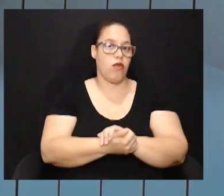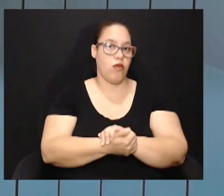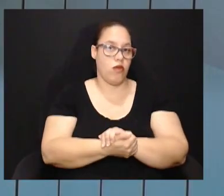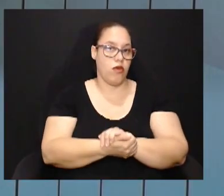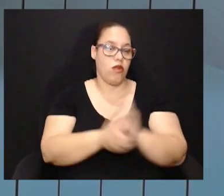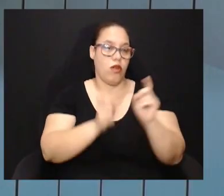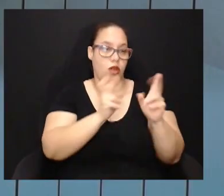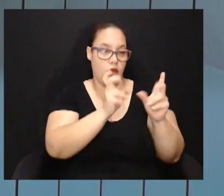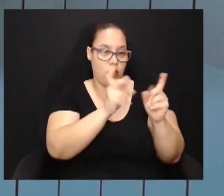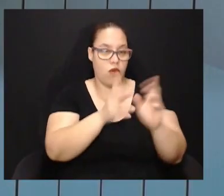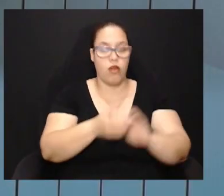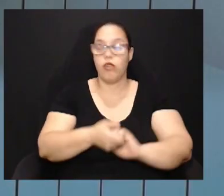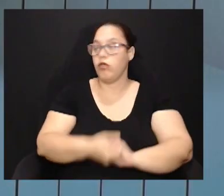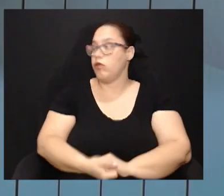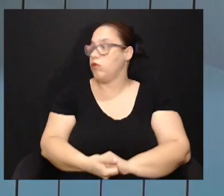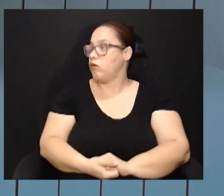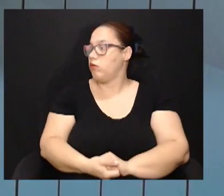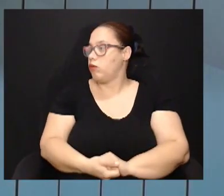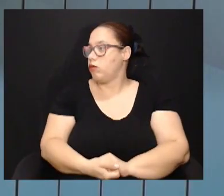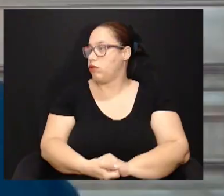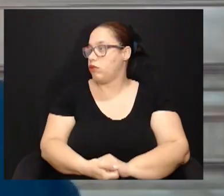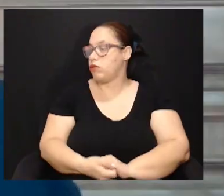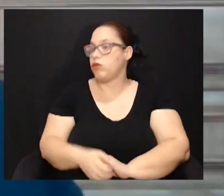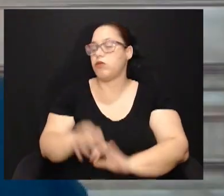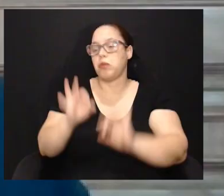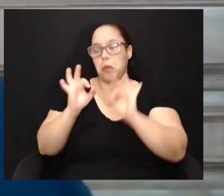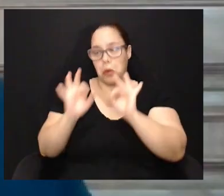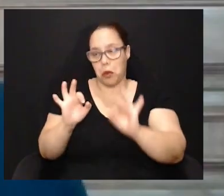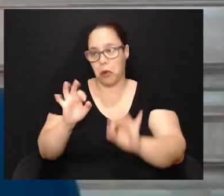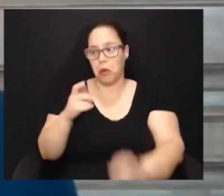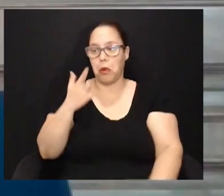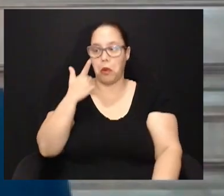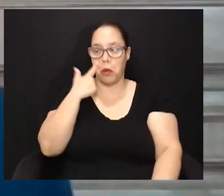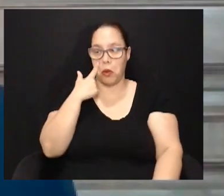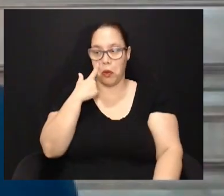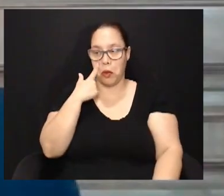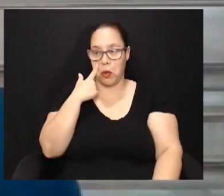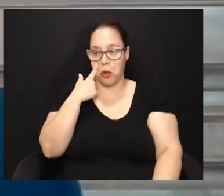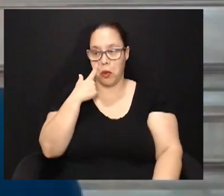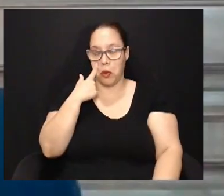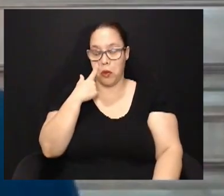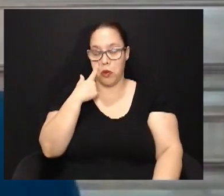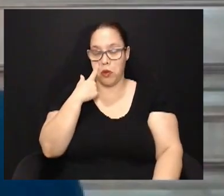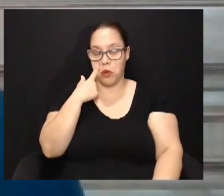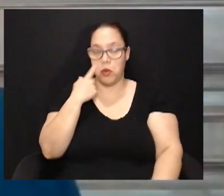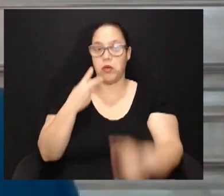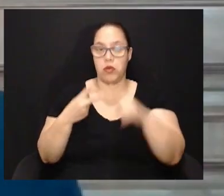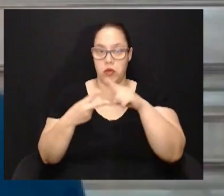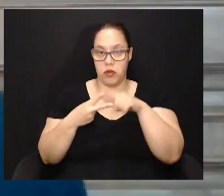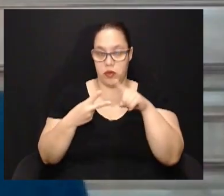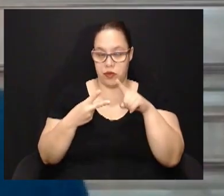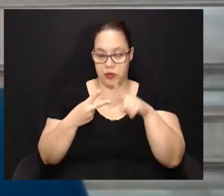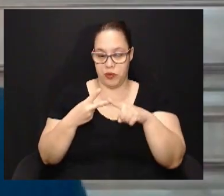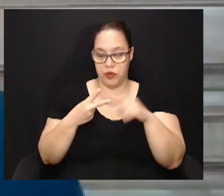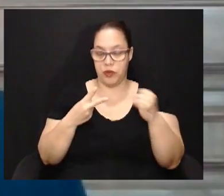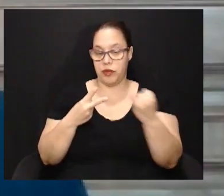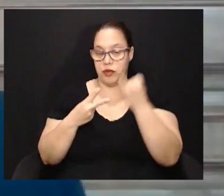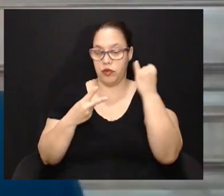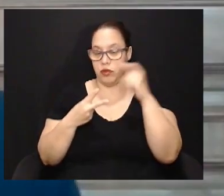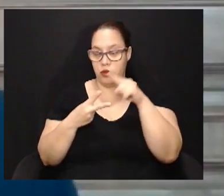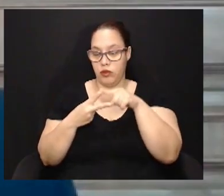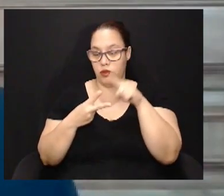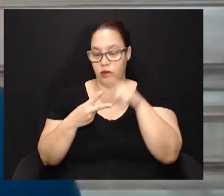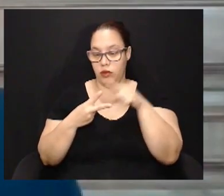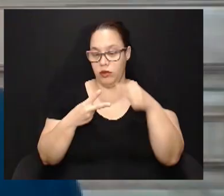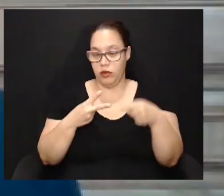produtos, né, a serem comercializados? Ótimo. Então, acho que tem duas questões